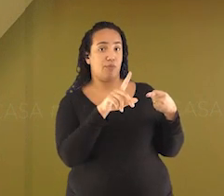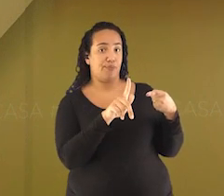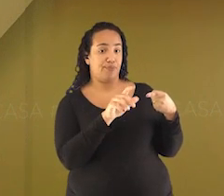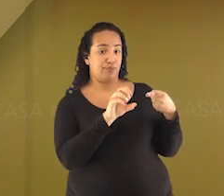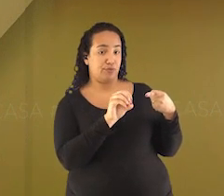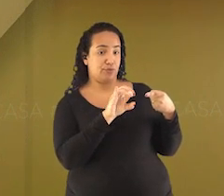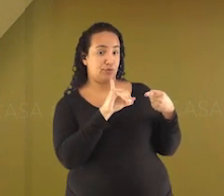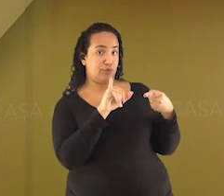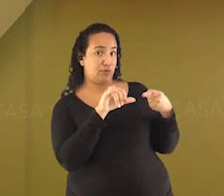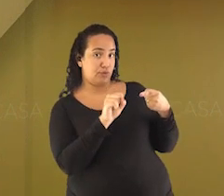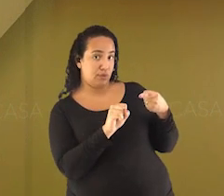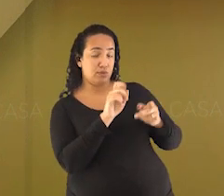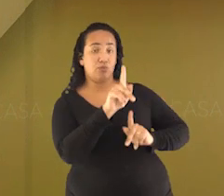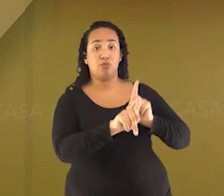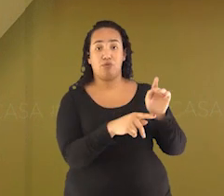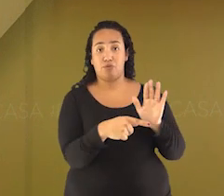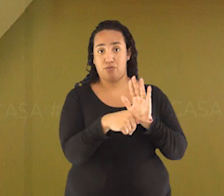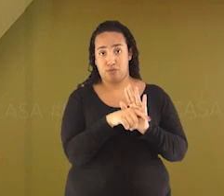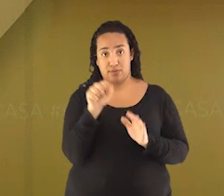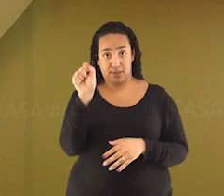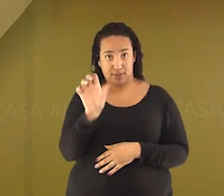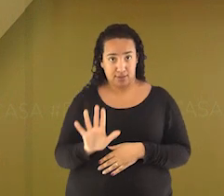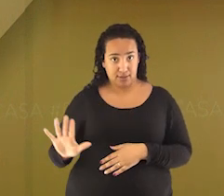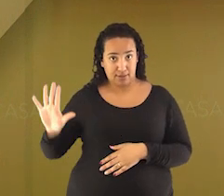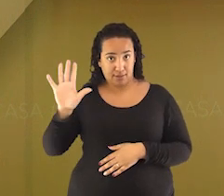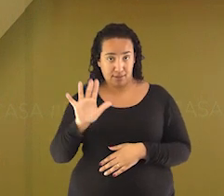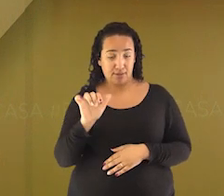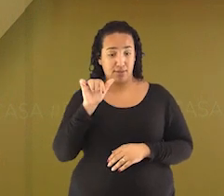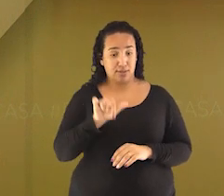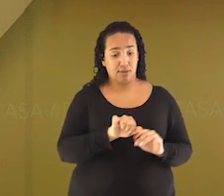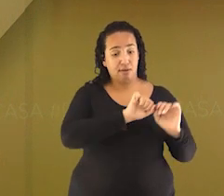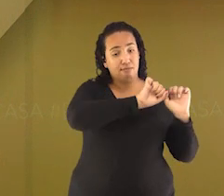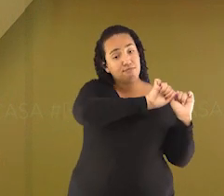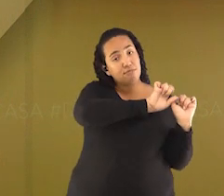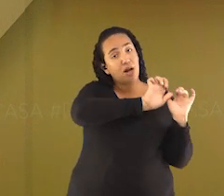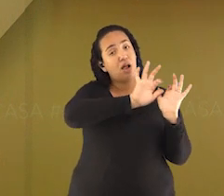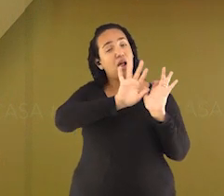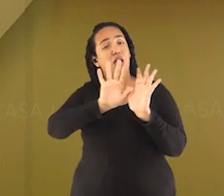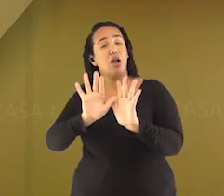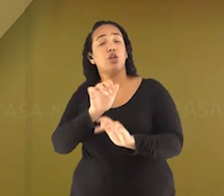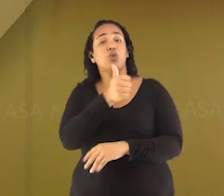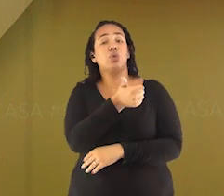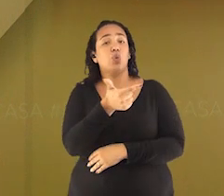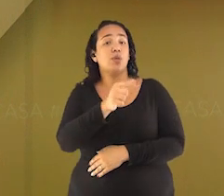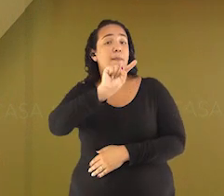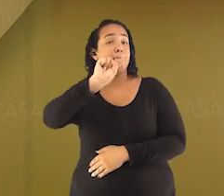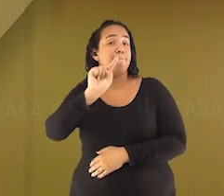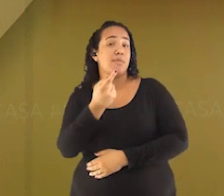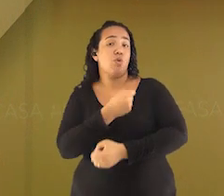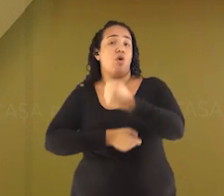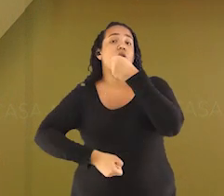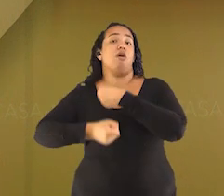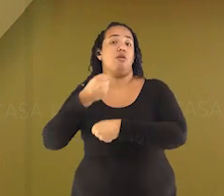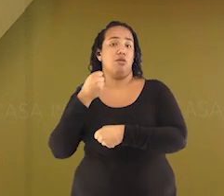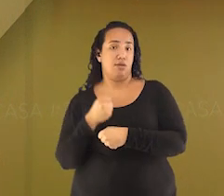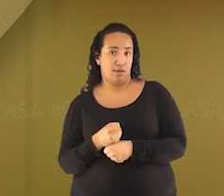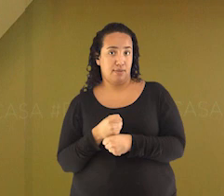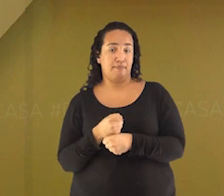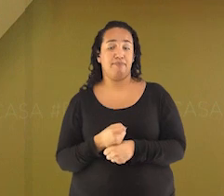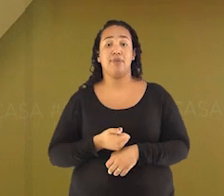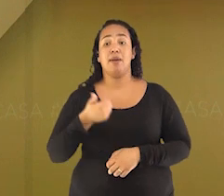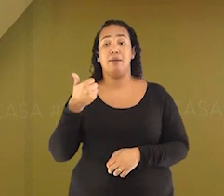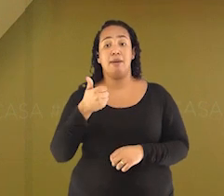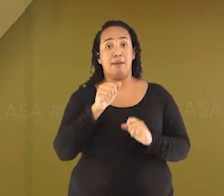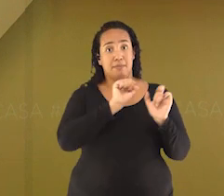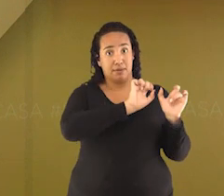segundo estudos, migraram à América ainda na era glacial, há mais de 12 mil anos, certo? As primeiras migrações teriam se dado pelo Estreito